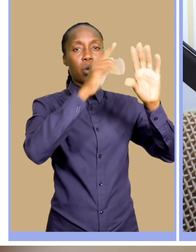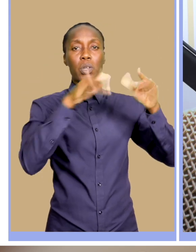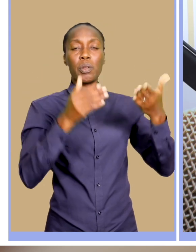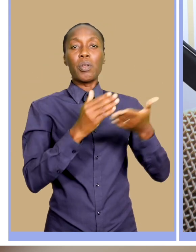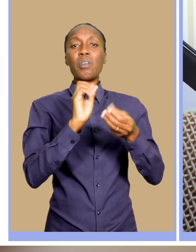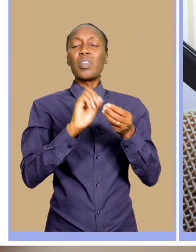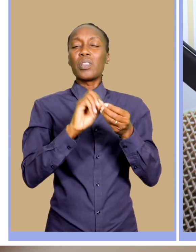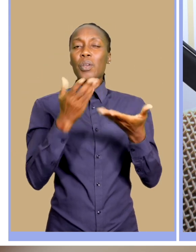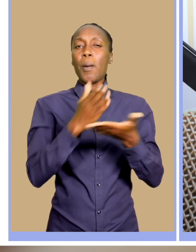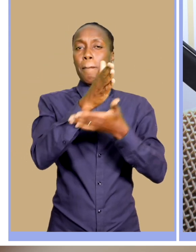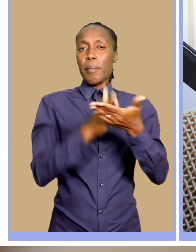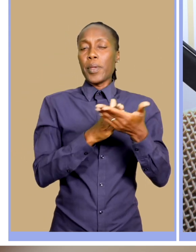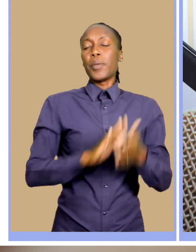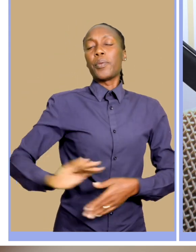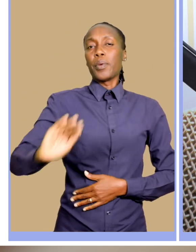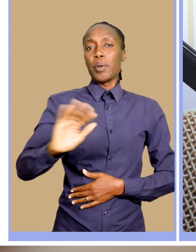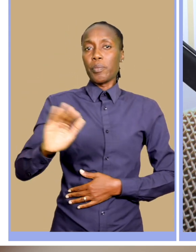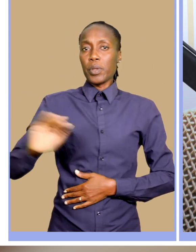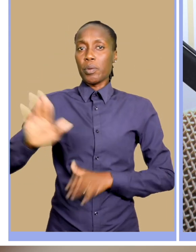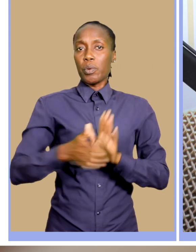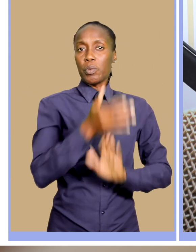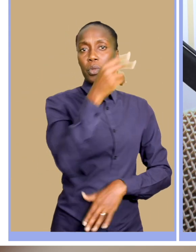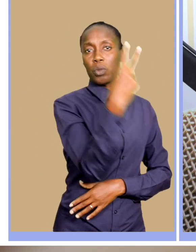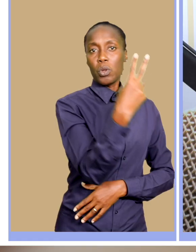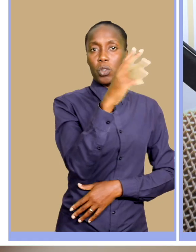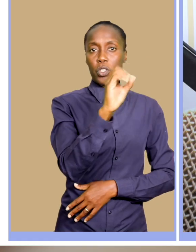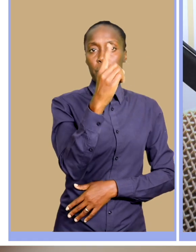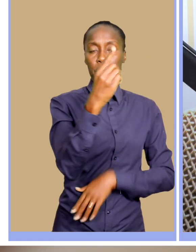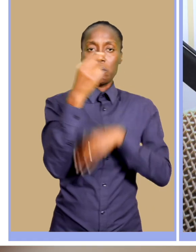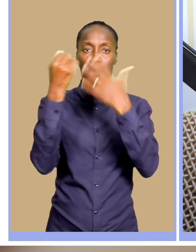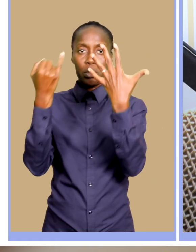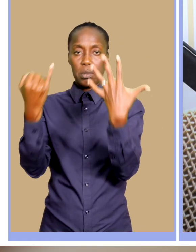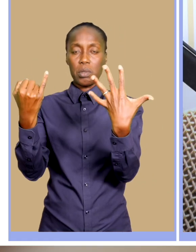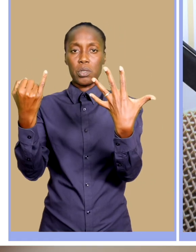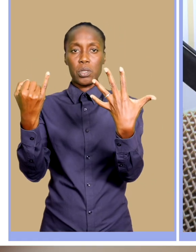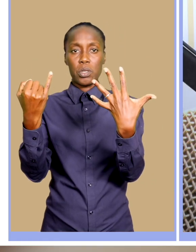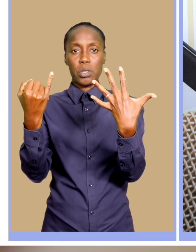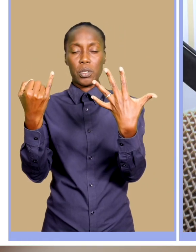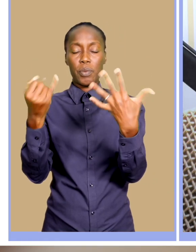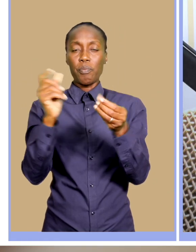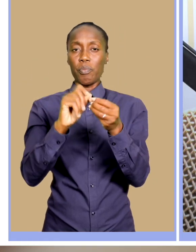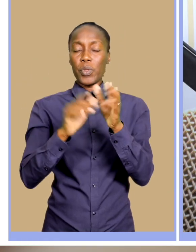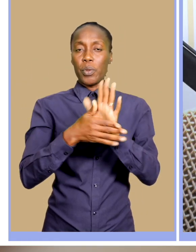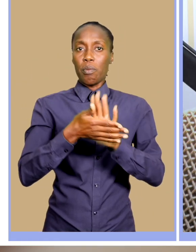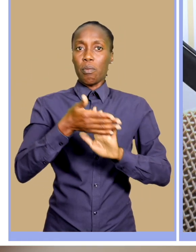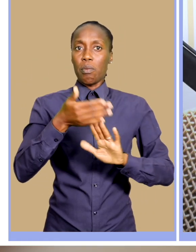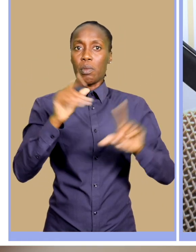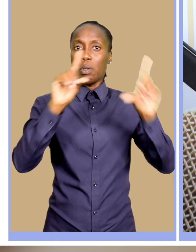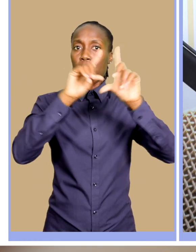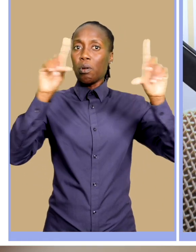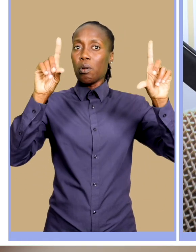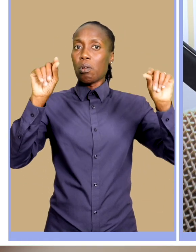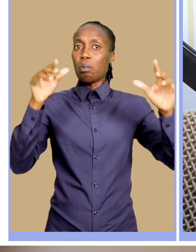nós tivemos este alerta do quão as mudanças climáticas iriam